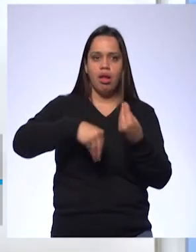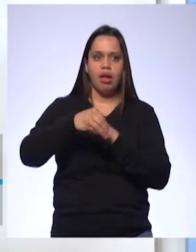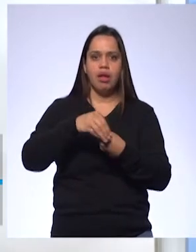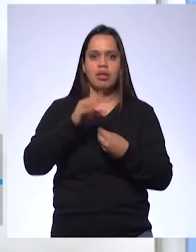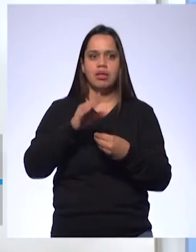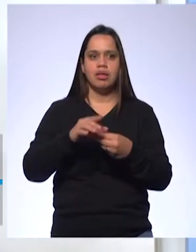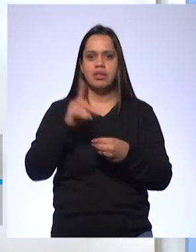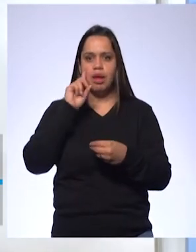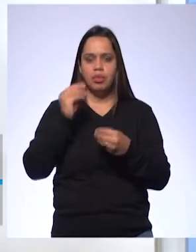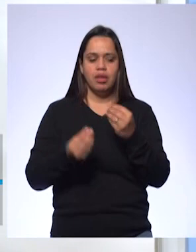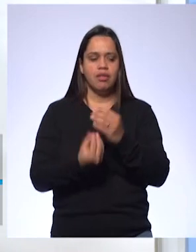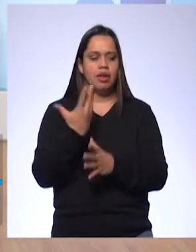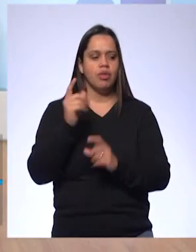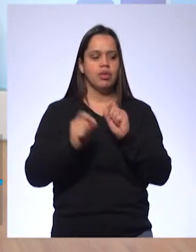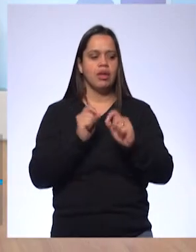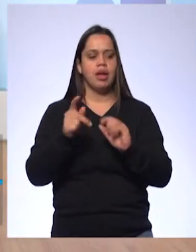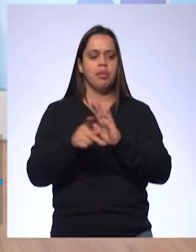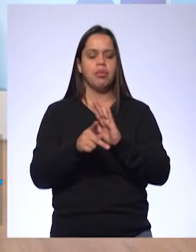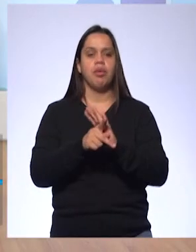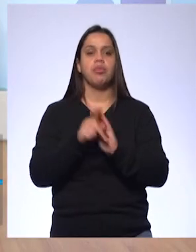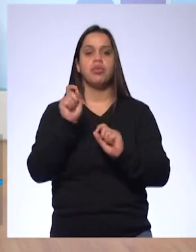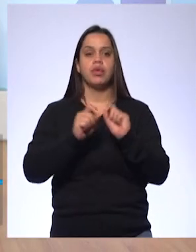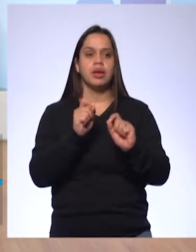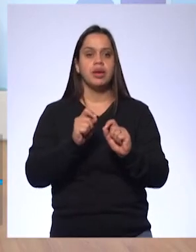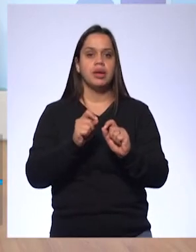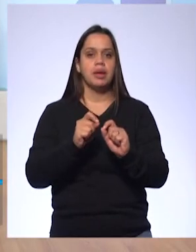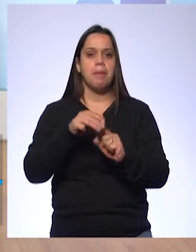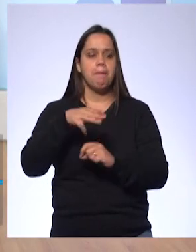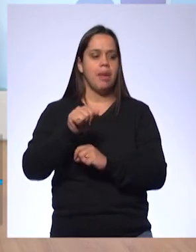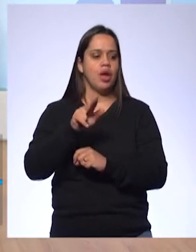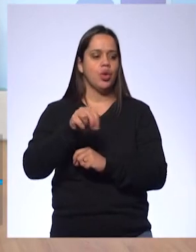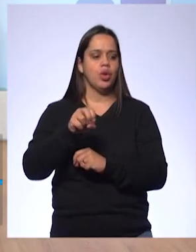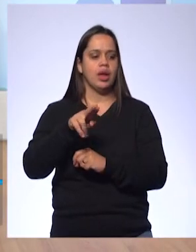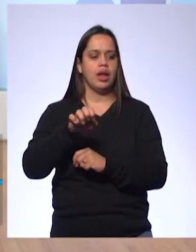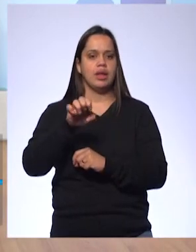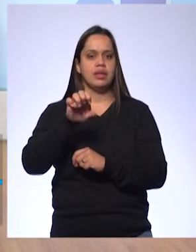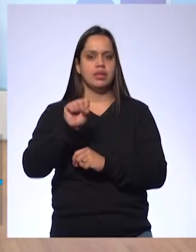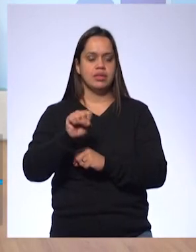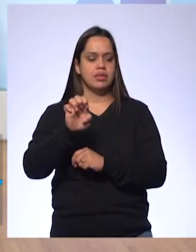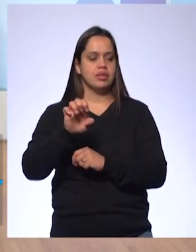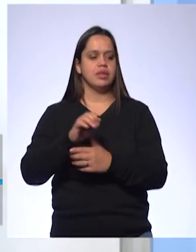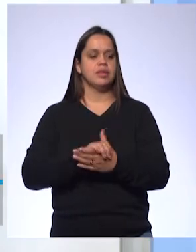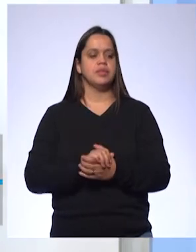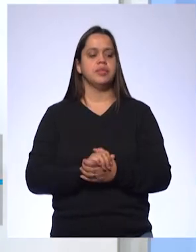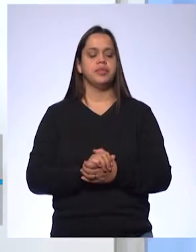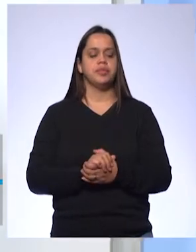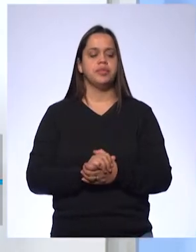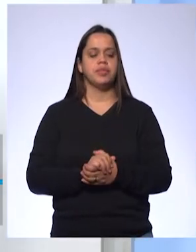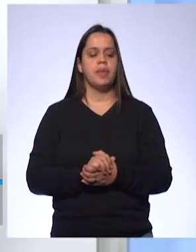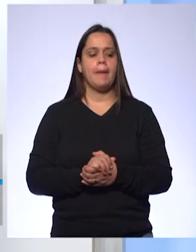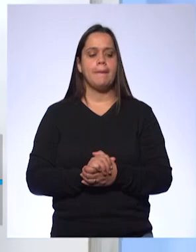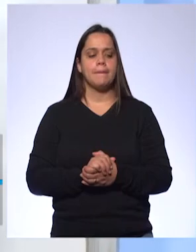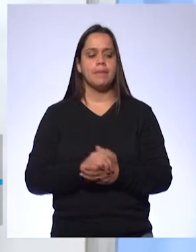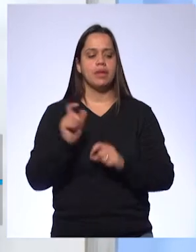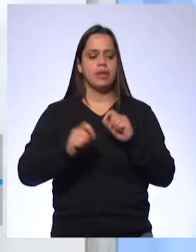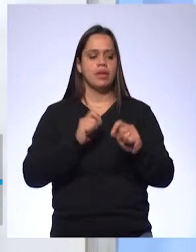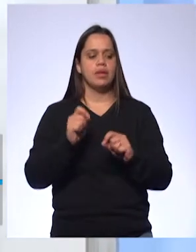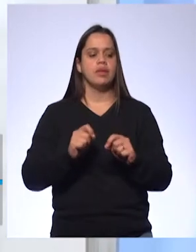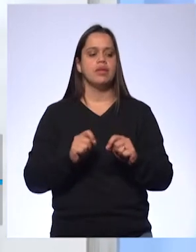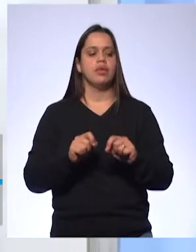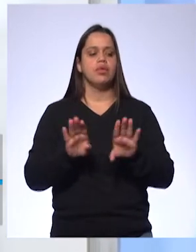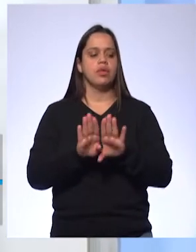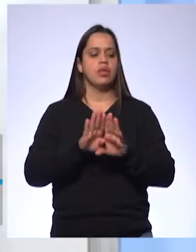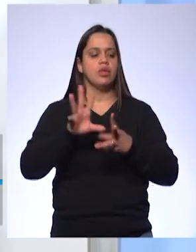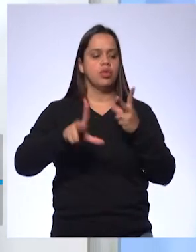dar maionese. Vai dar maionese. Aí para ficar aquela consistência de maionese, você tem que misturar todos